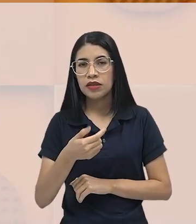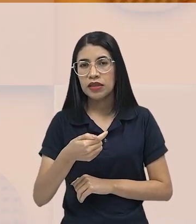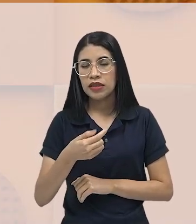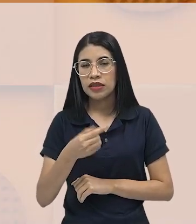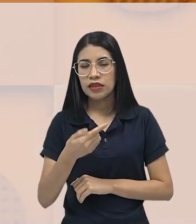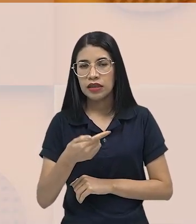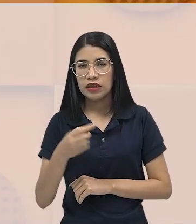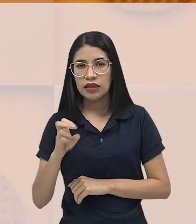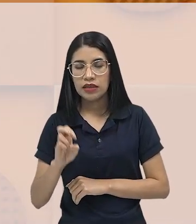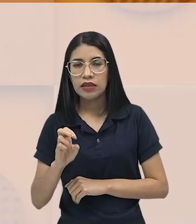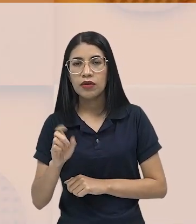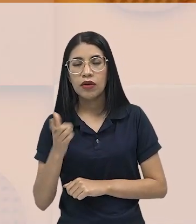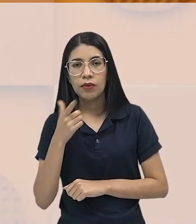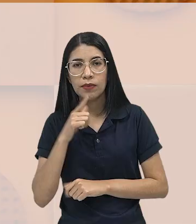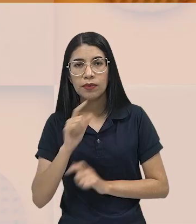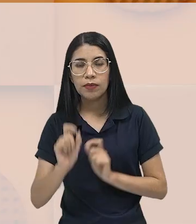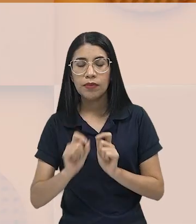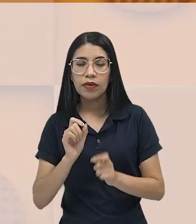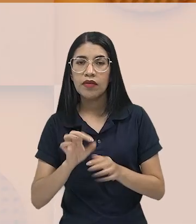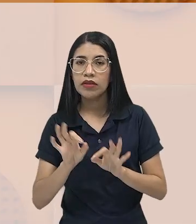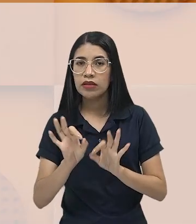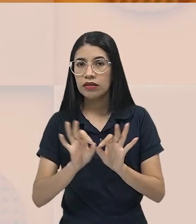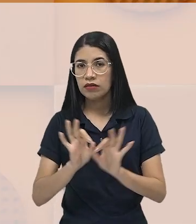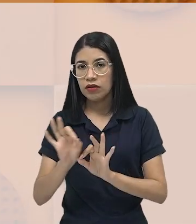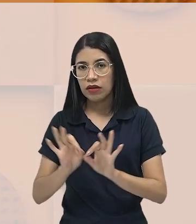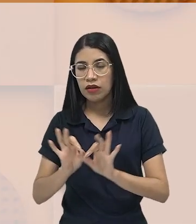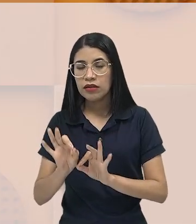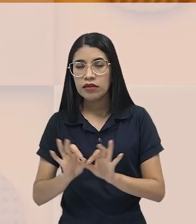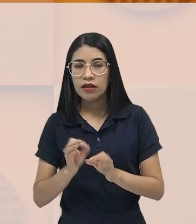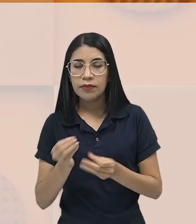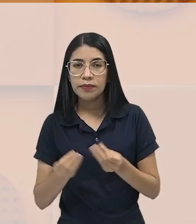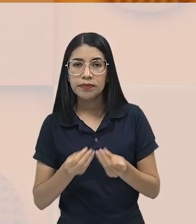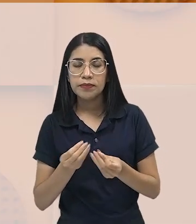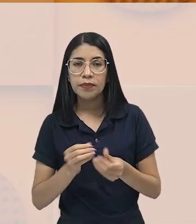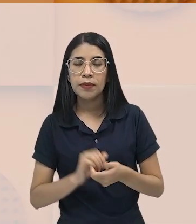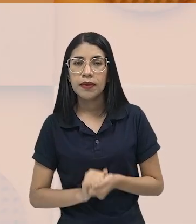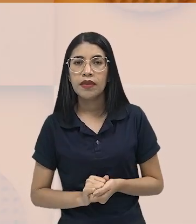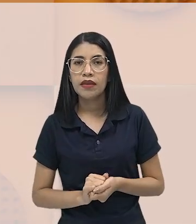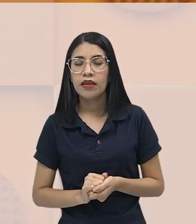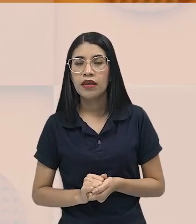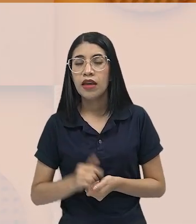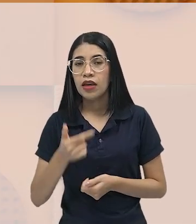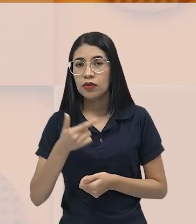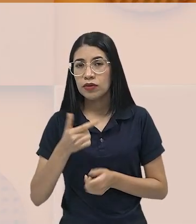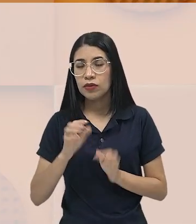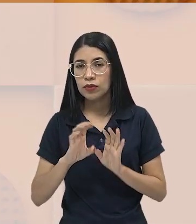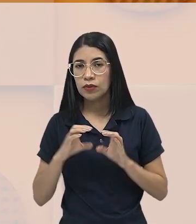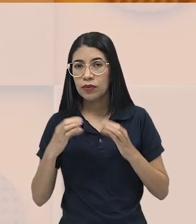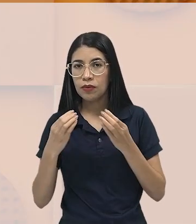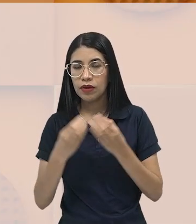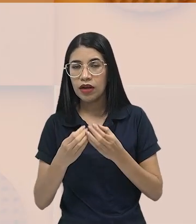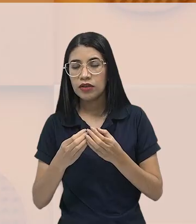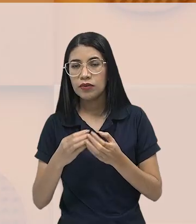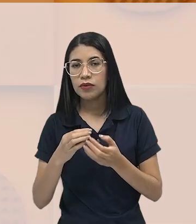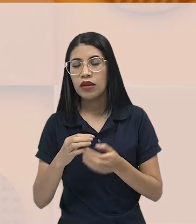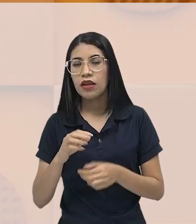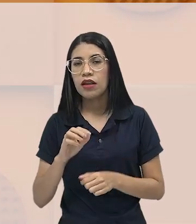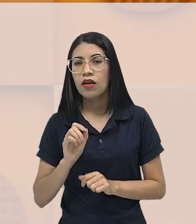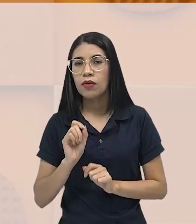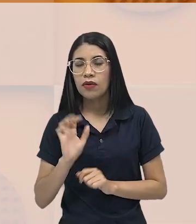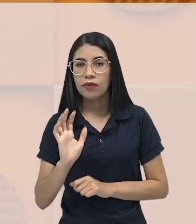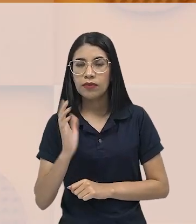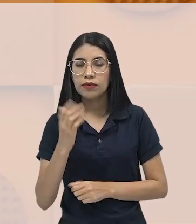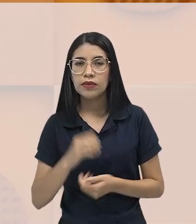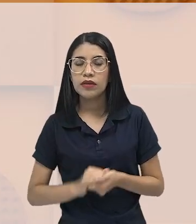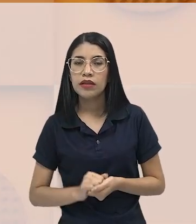1775, eles vão conseguir ali se organizar e no segundo congresso da Filadélfia, né, fazer